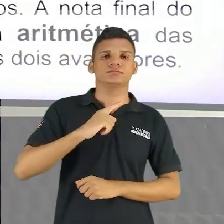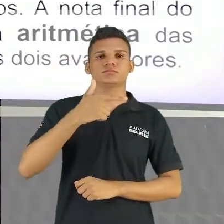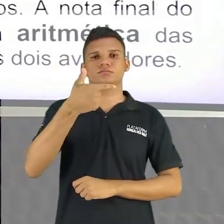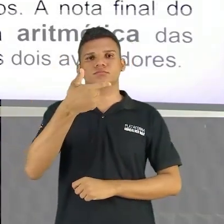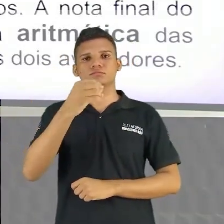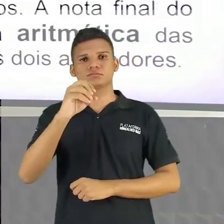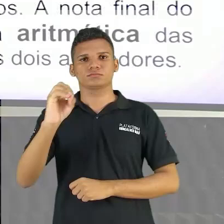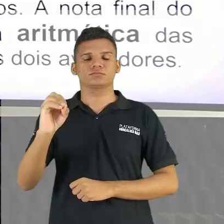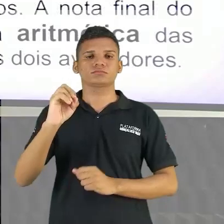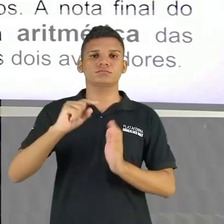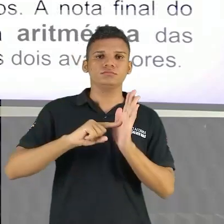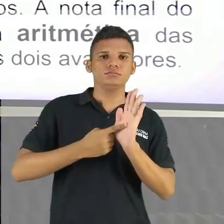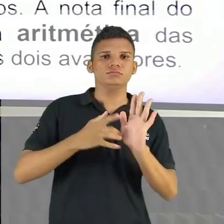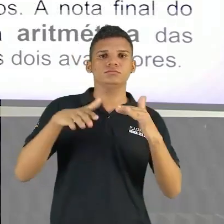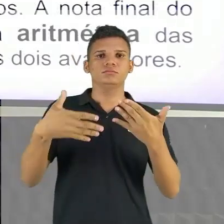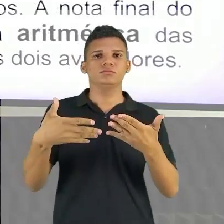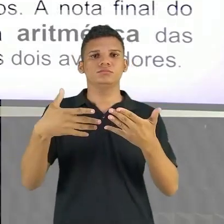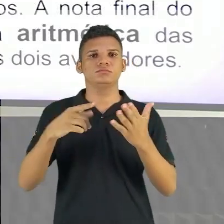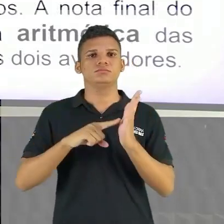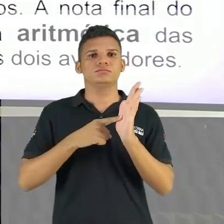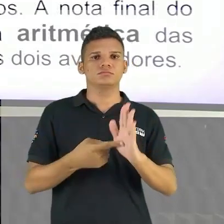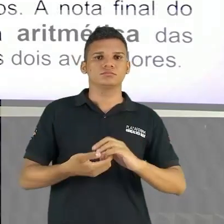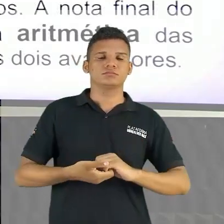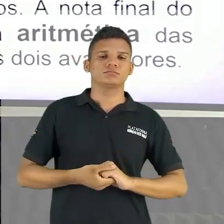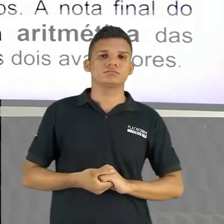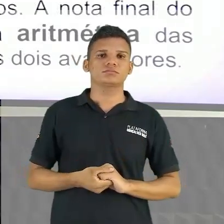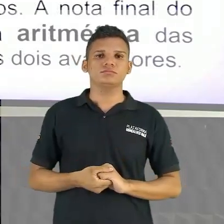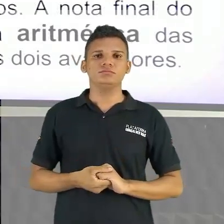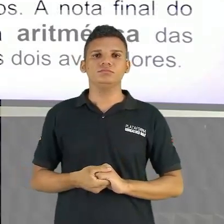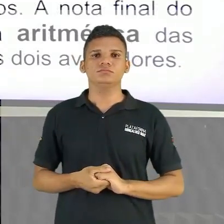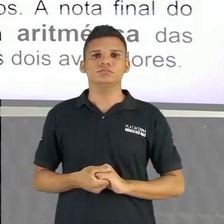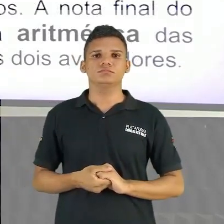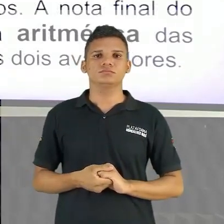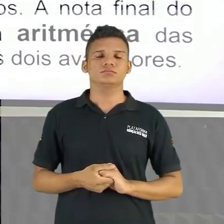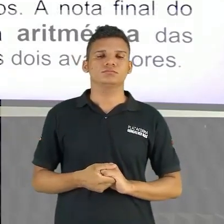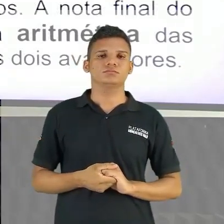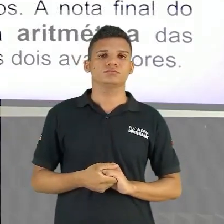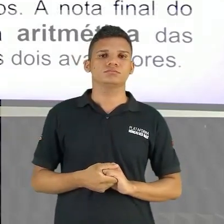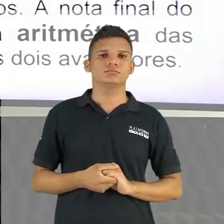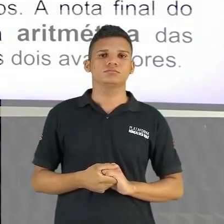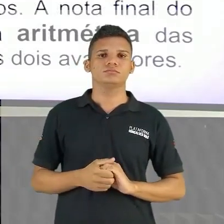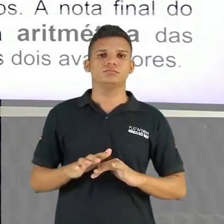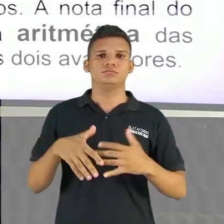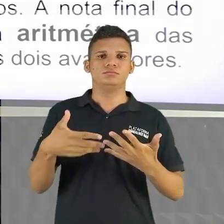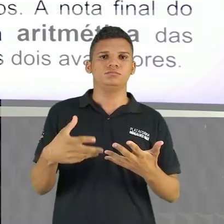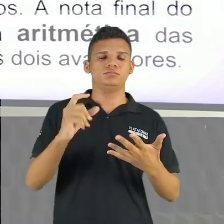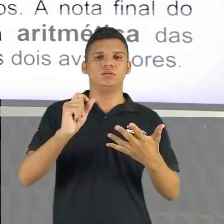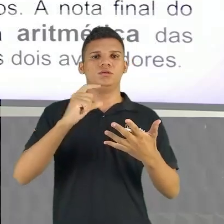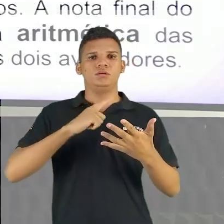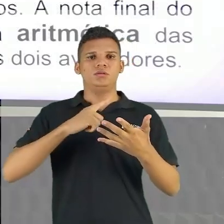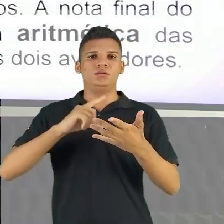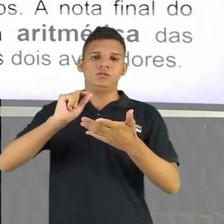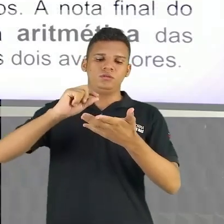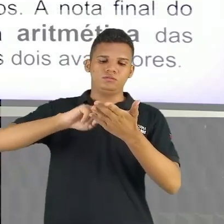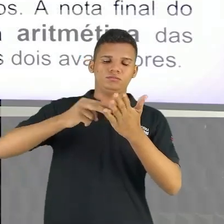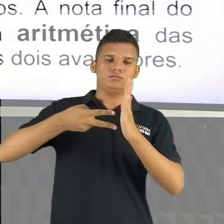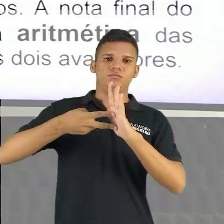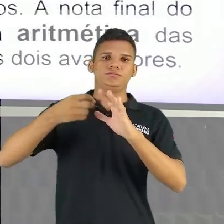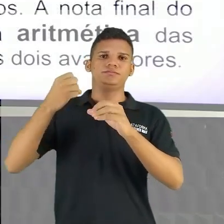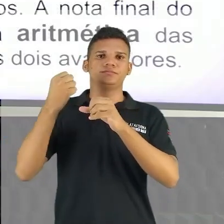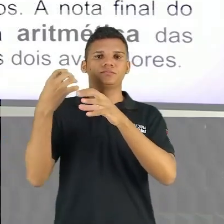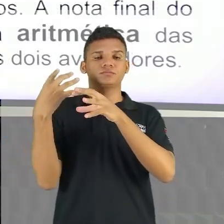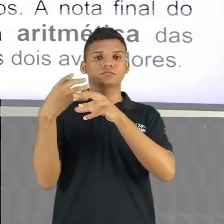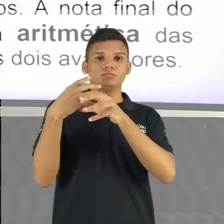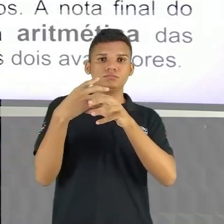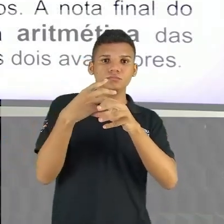pontos e a nota da sua redação é a média aritmética eh da dessa soma né então nós somamos os